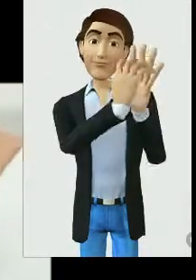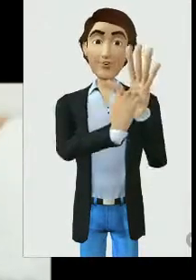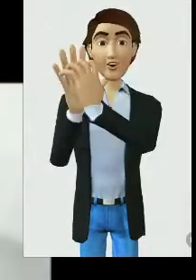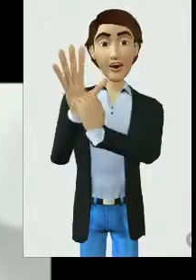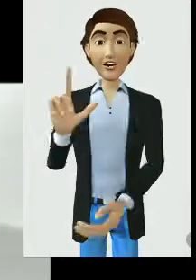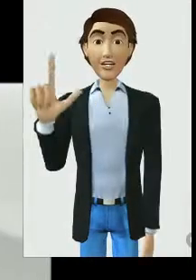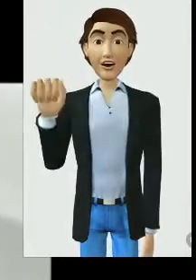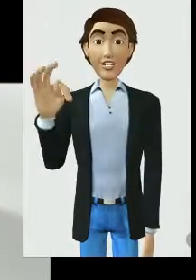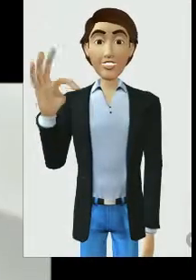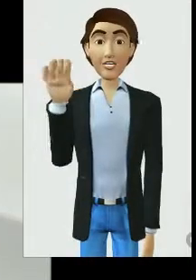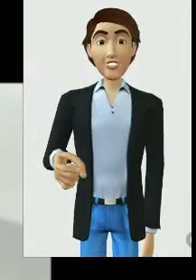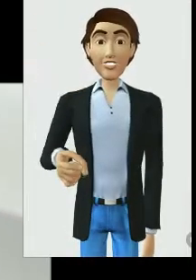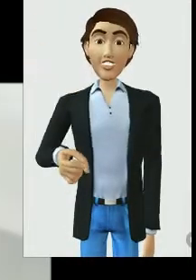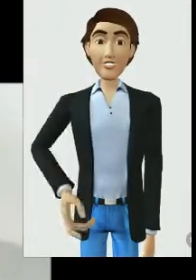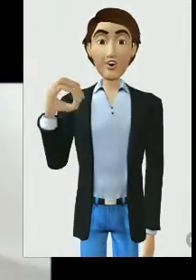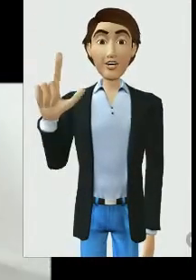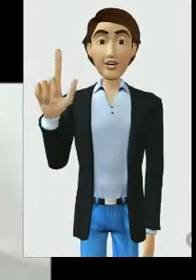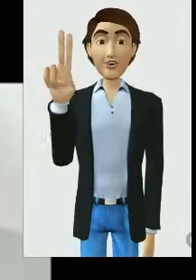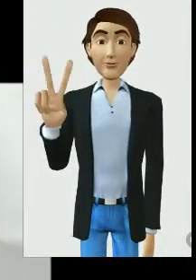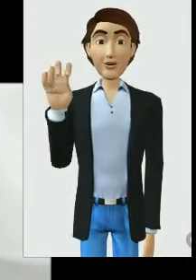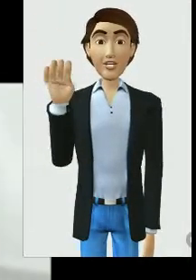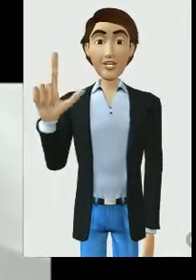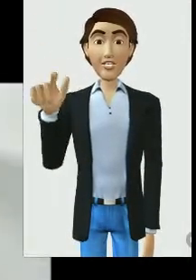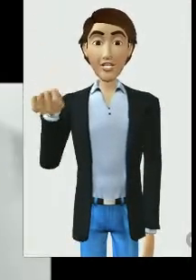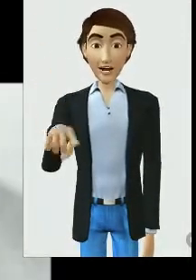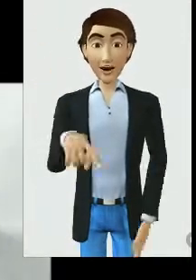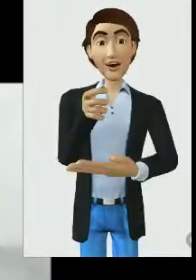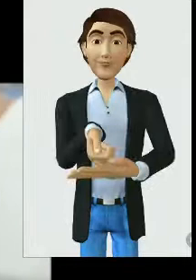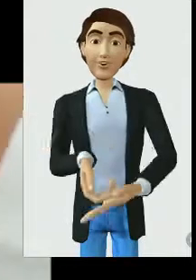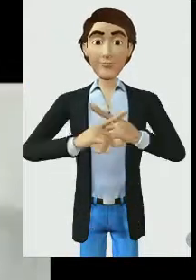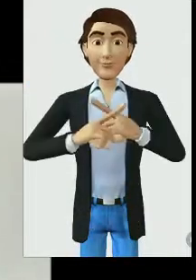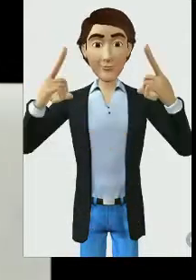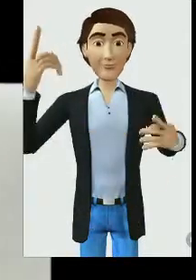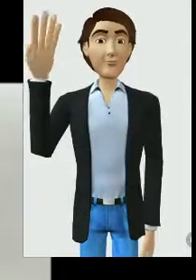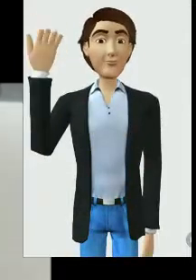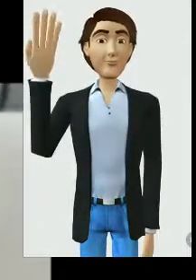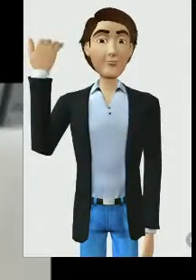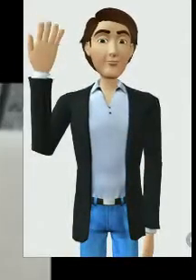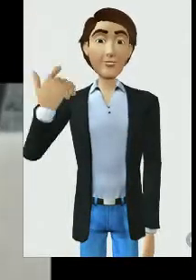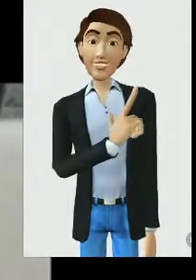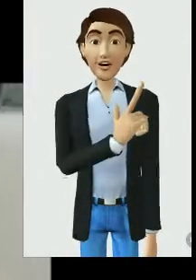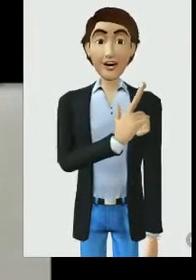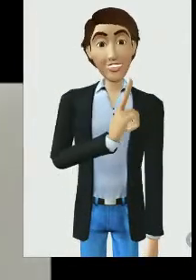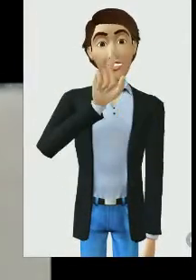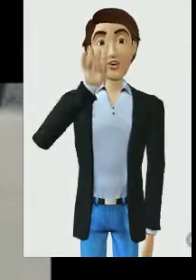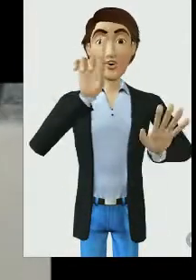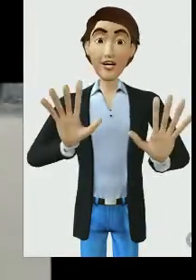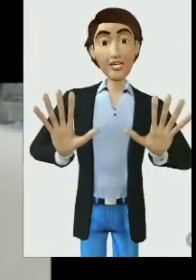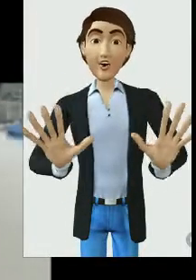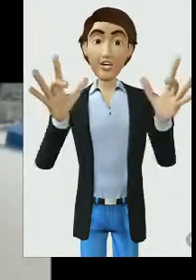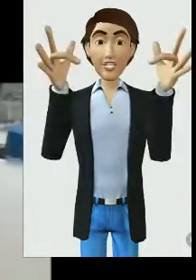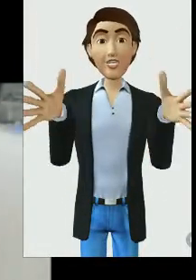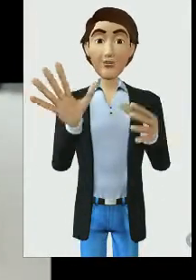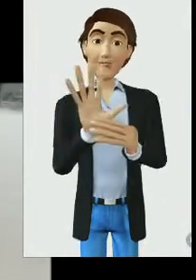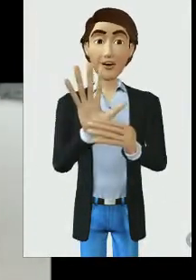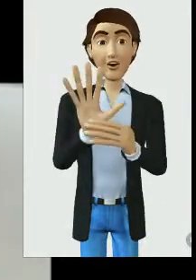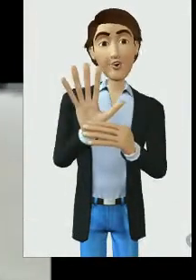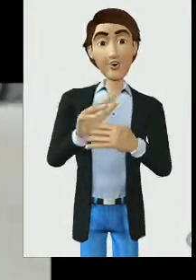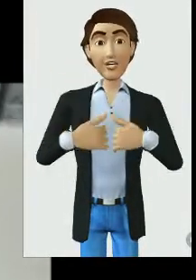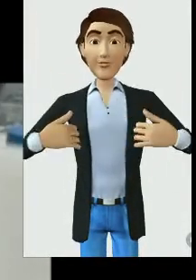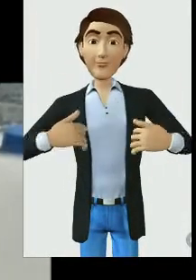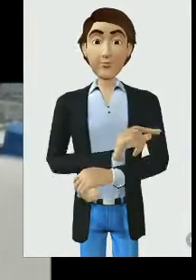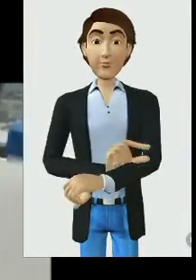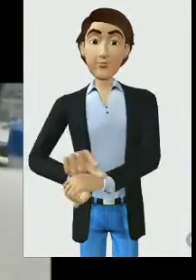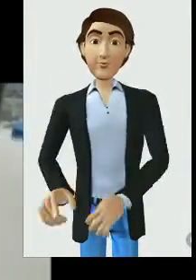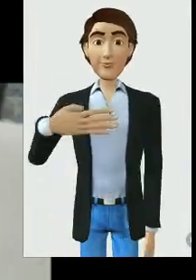entanto, teve-se o cuidado de deixar as mãos menos gordurosas possíveis, lavando com o detergente líquido